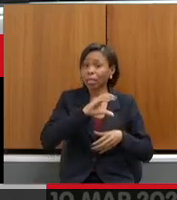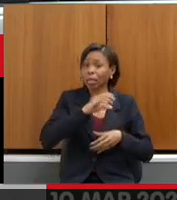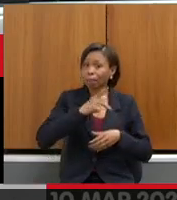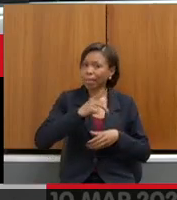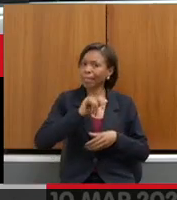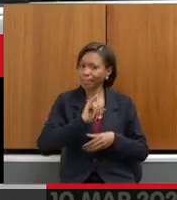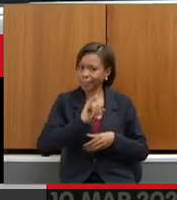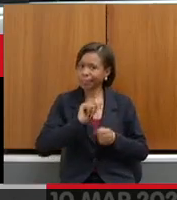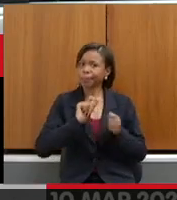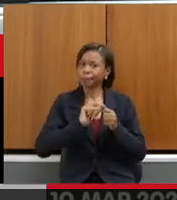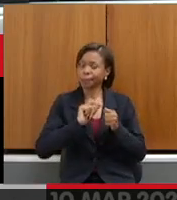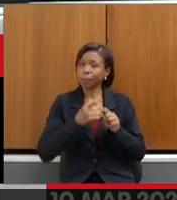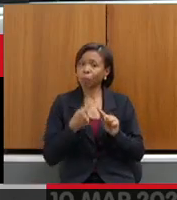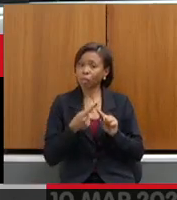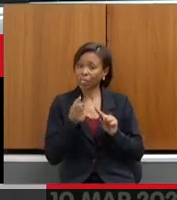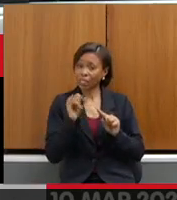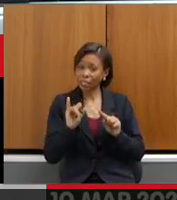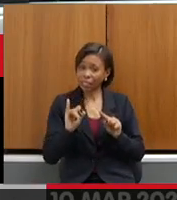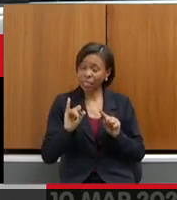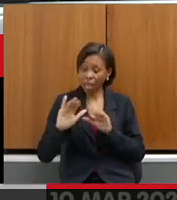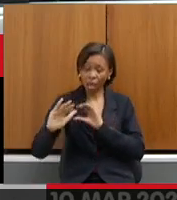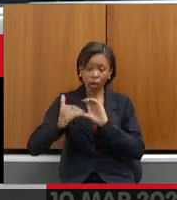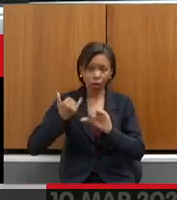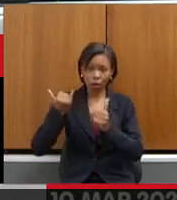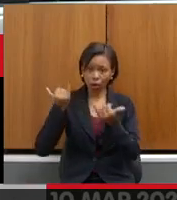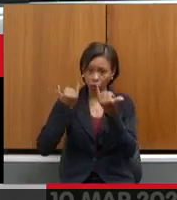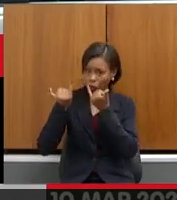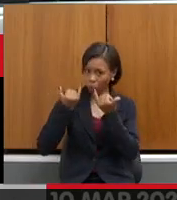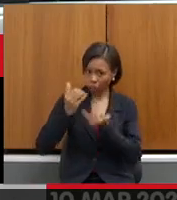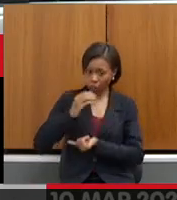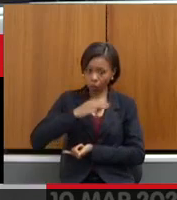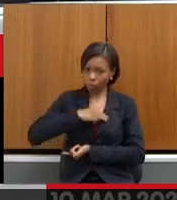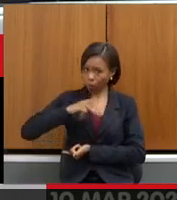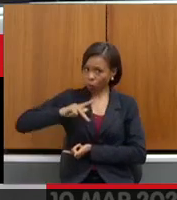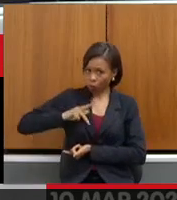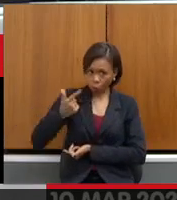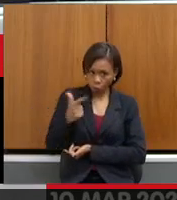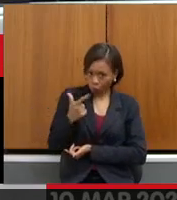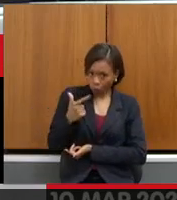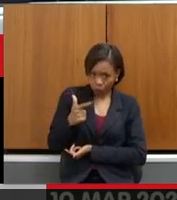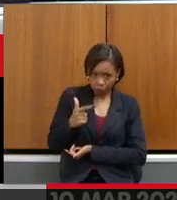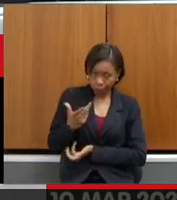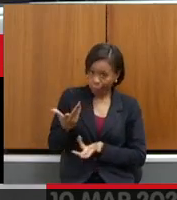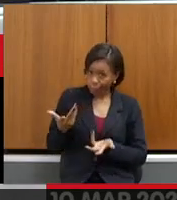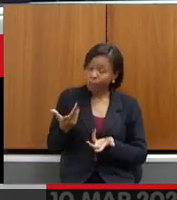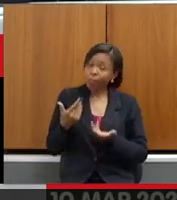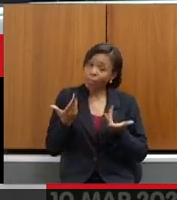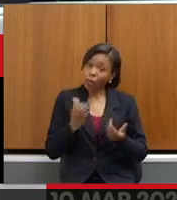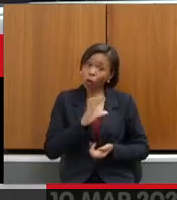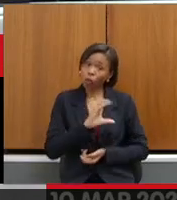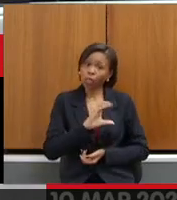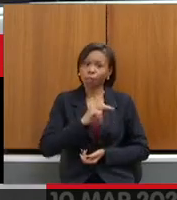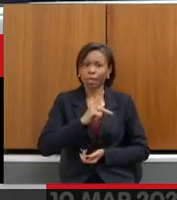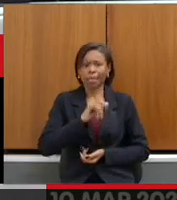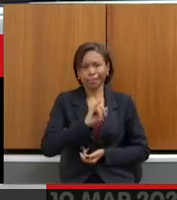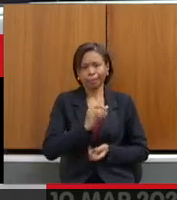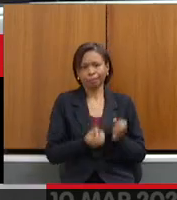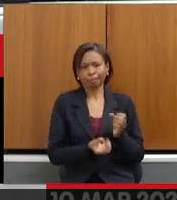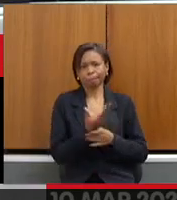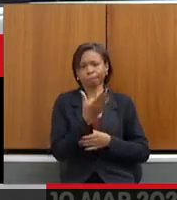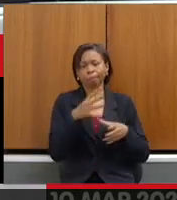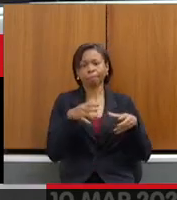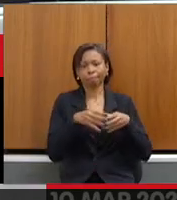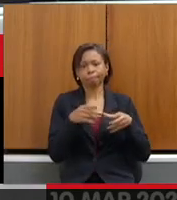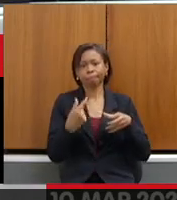acesso à informação só Ministério Público que eu acredito que a assembleia tem que ter essa informação é através de uma comissão parlamentar de inquérito que nós